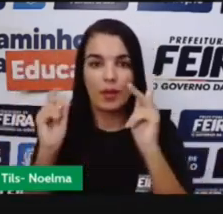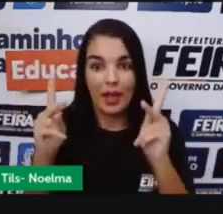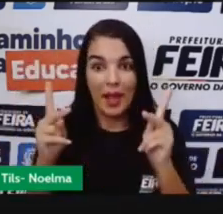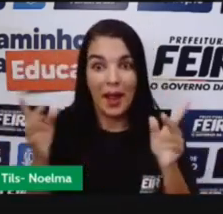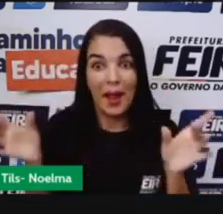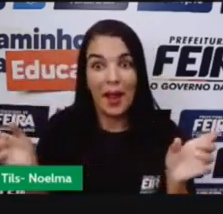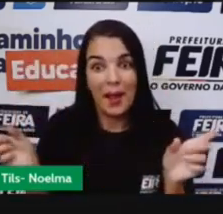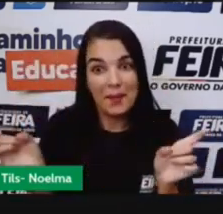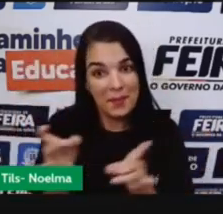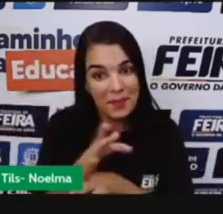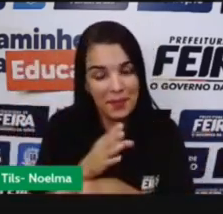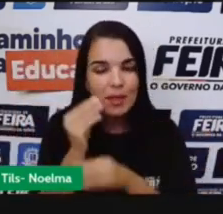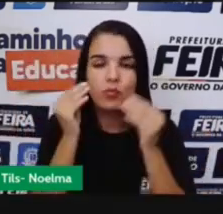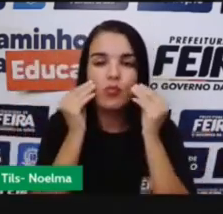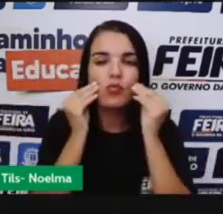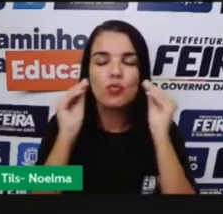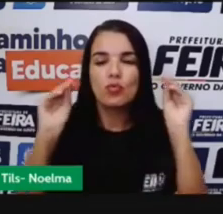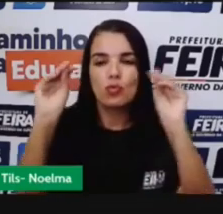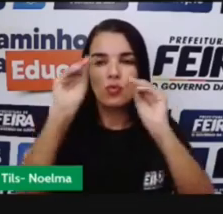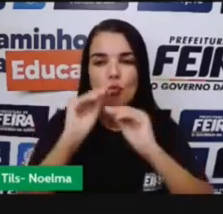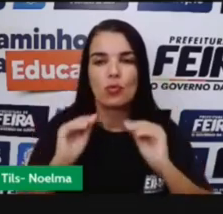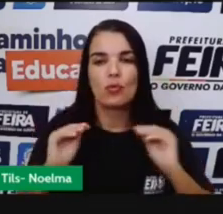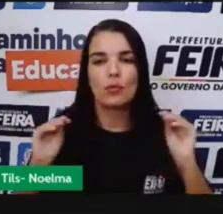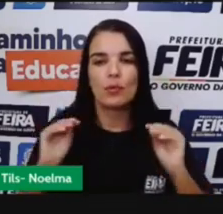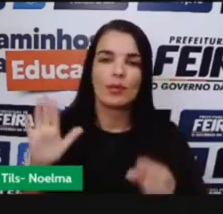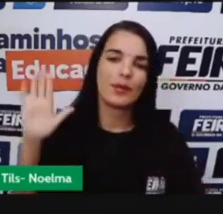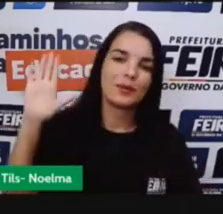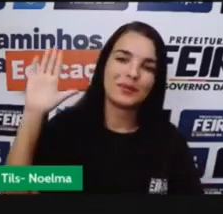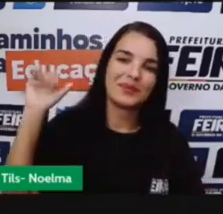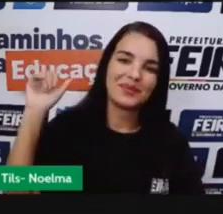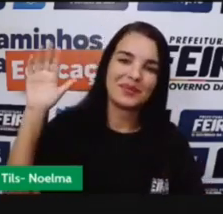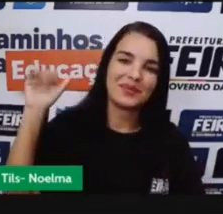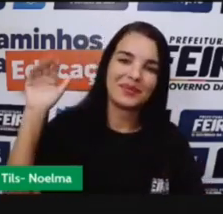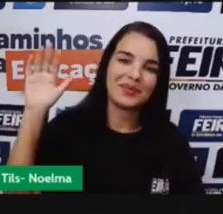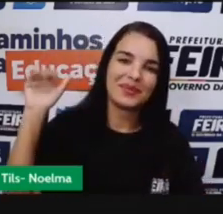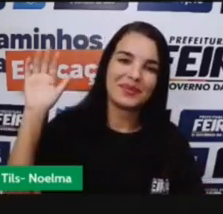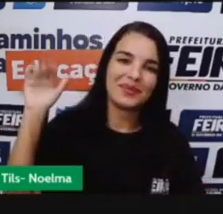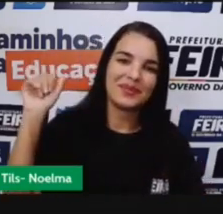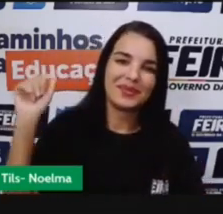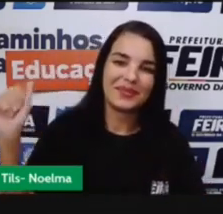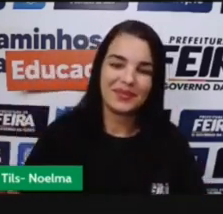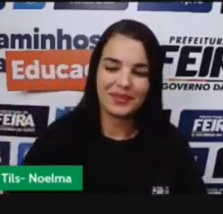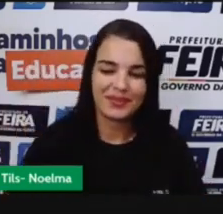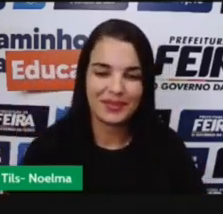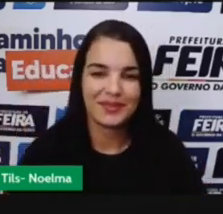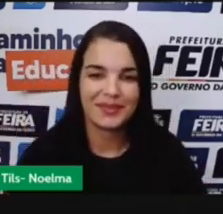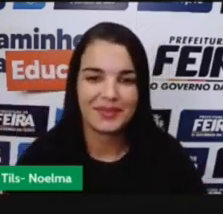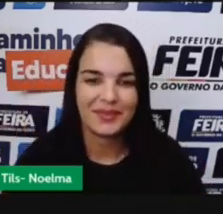prova ficando por aqui. Beijinho no coração de cada um de vocês e até a próxima aula. Tchau, tchau.